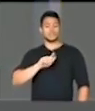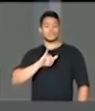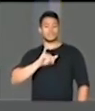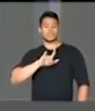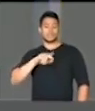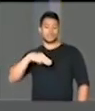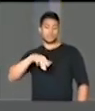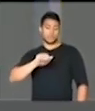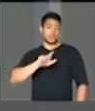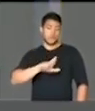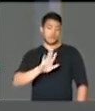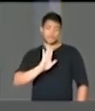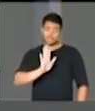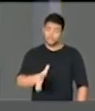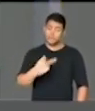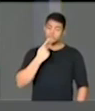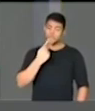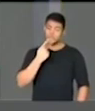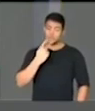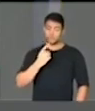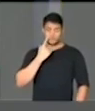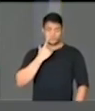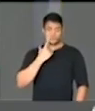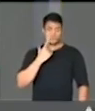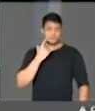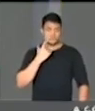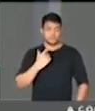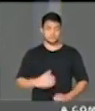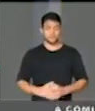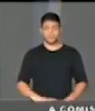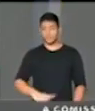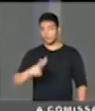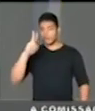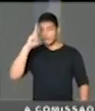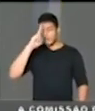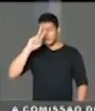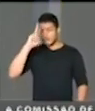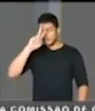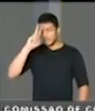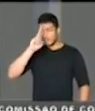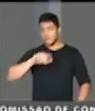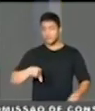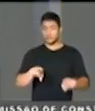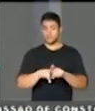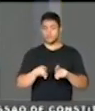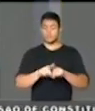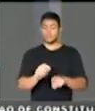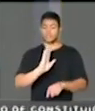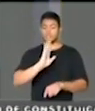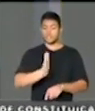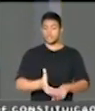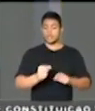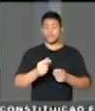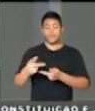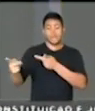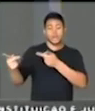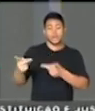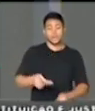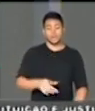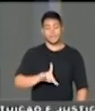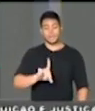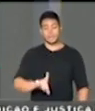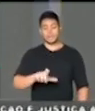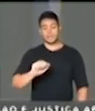agora também no sentido da corrupção. Me lembro também, e já convidei Dallagnol para vir aqui